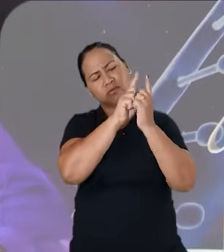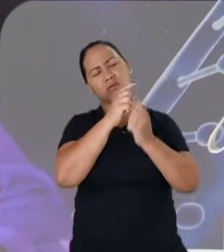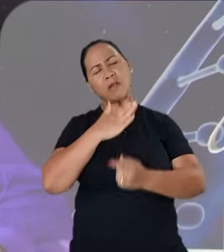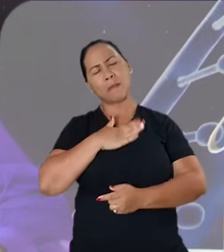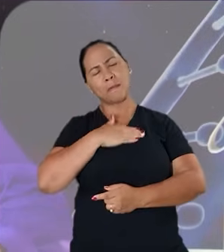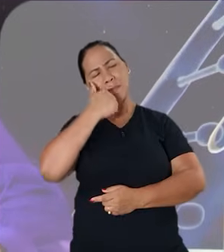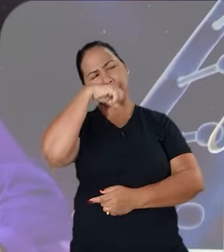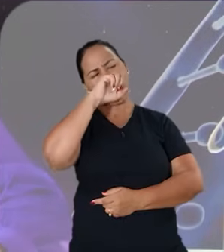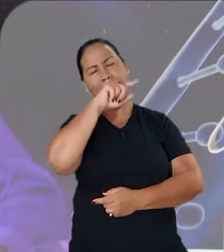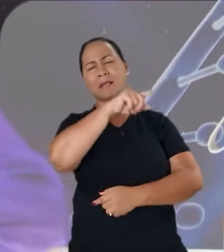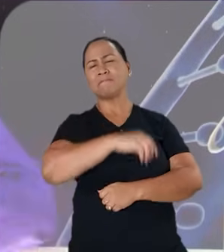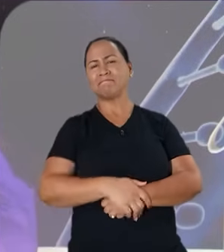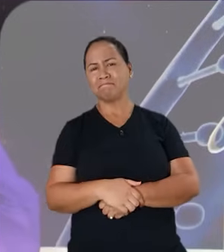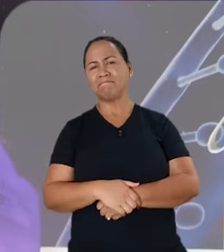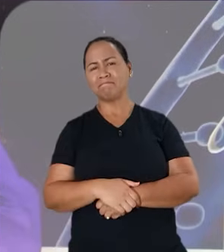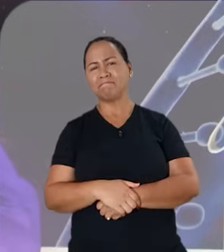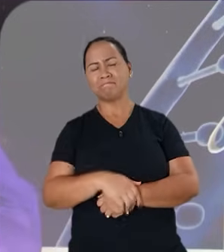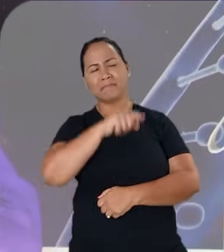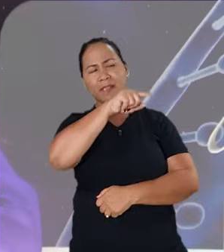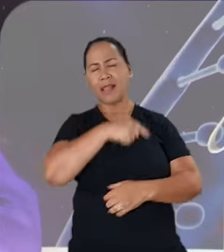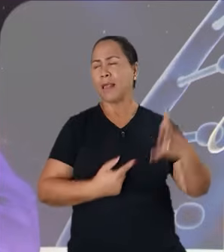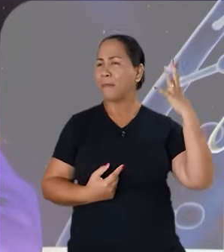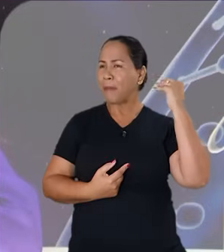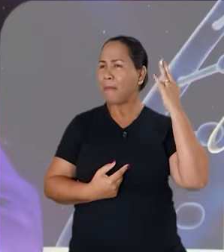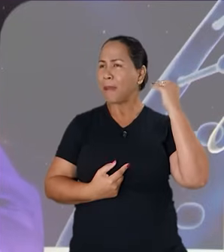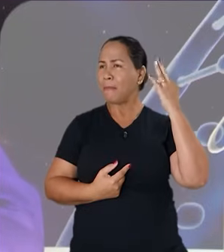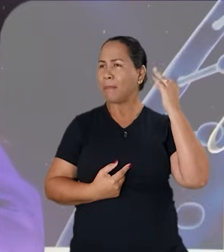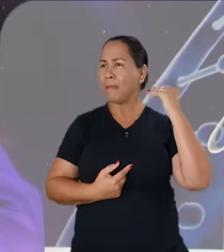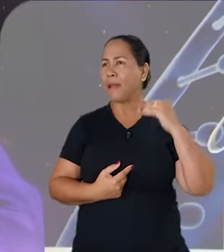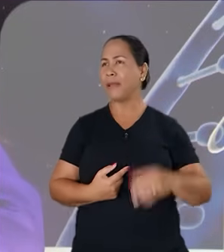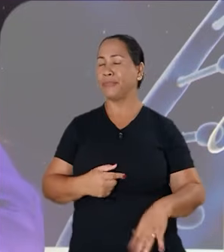frequência, eu vou ouvir a minha mãe.